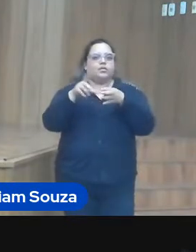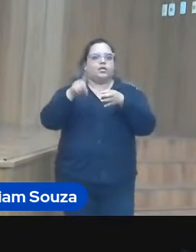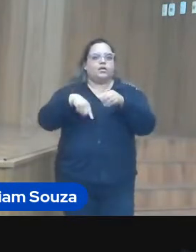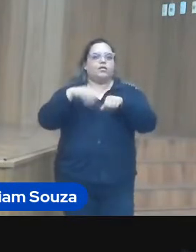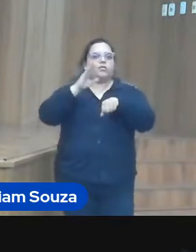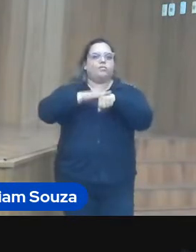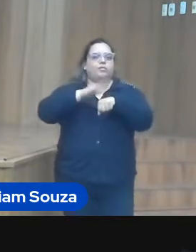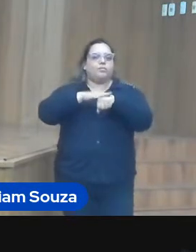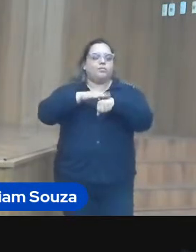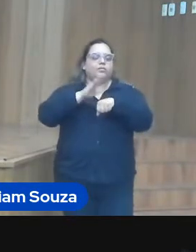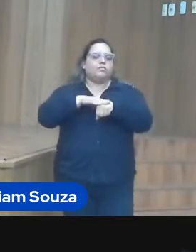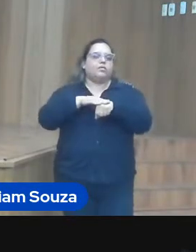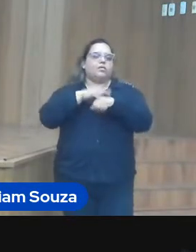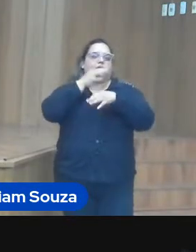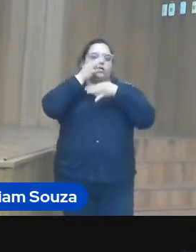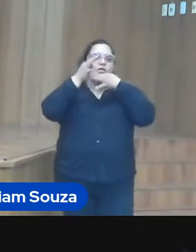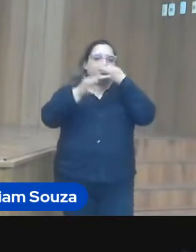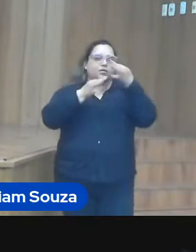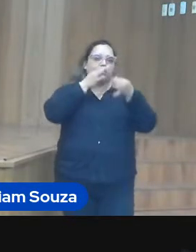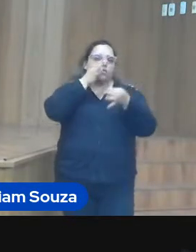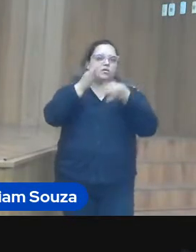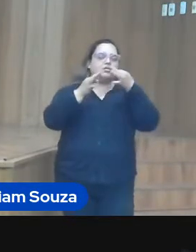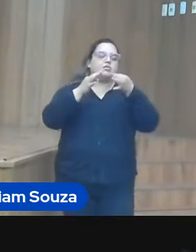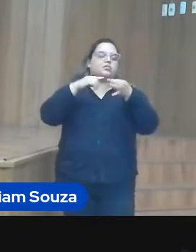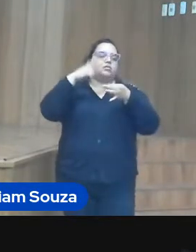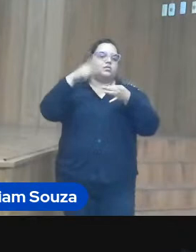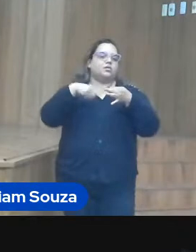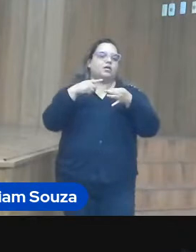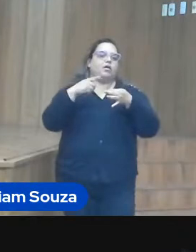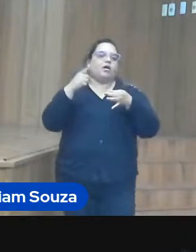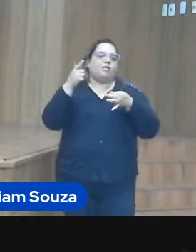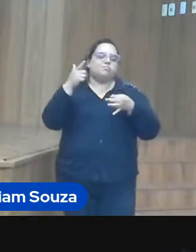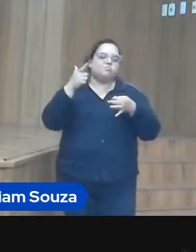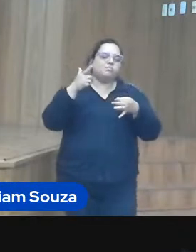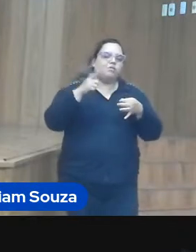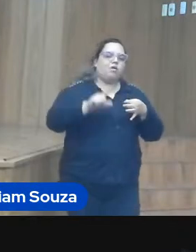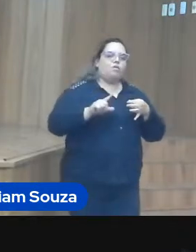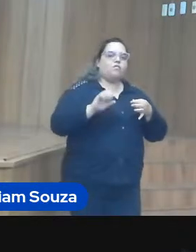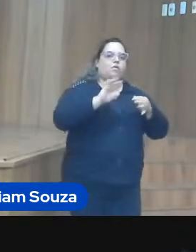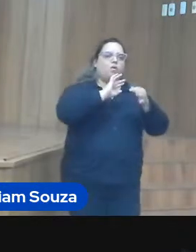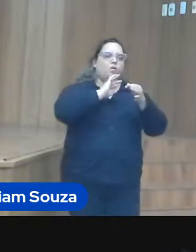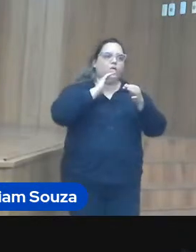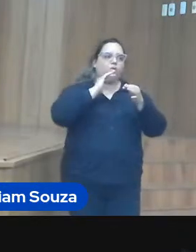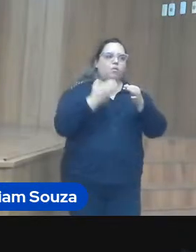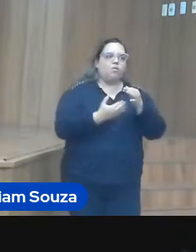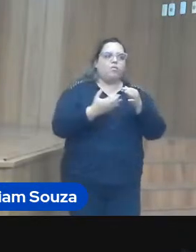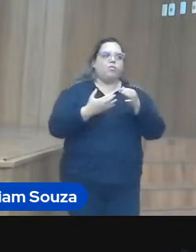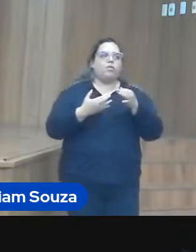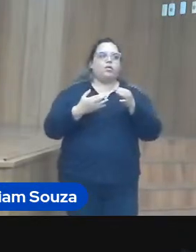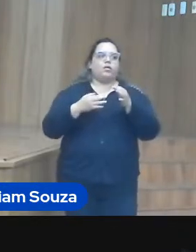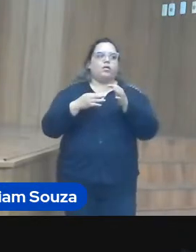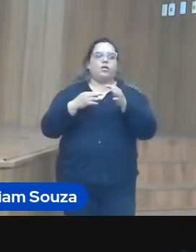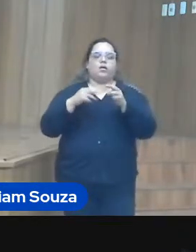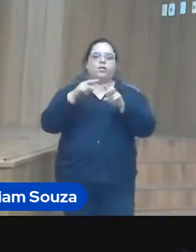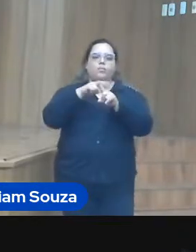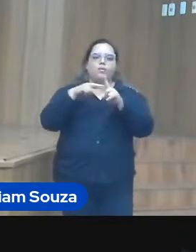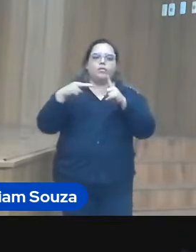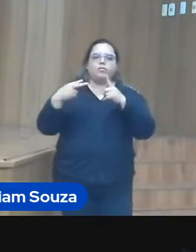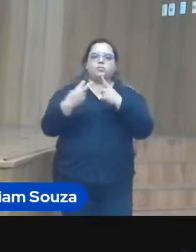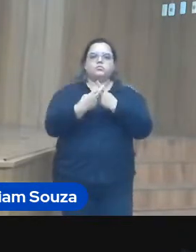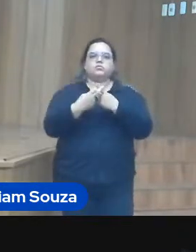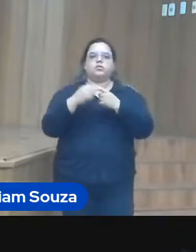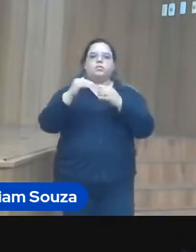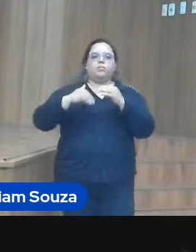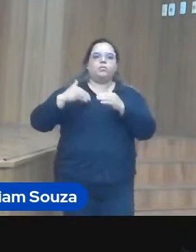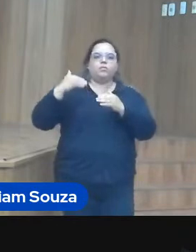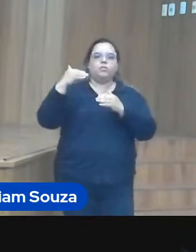críticas pós-coloniais elas ganham muito força. A perspectiva pós-moderna, então aí